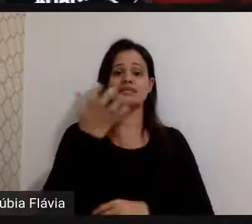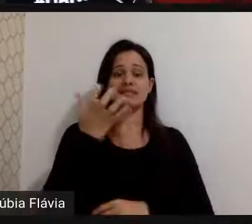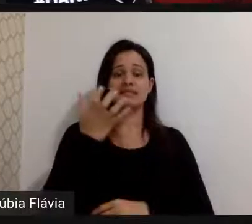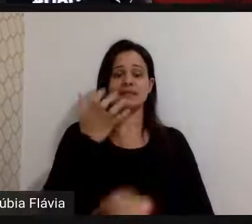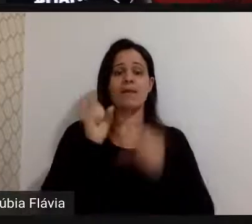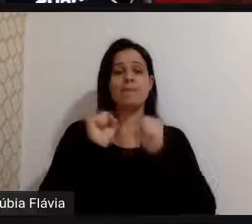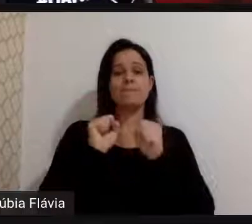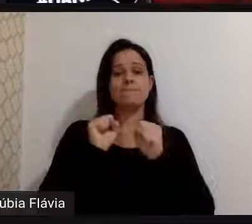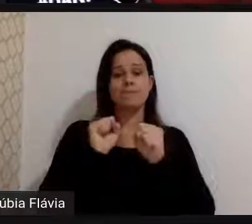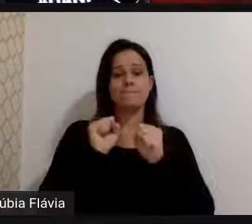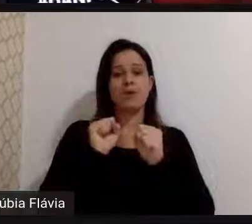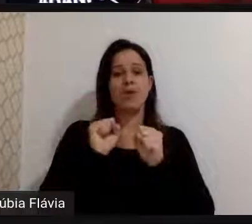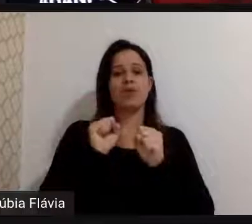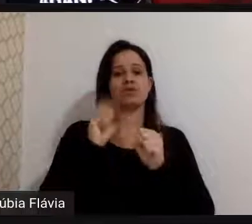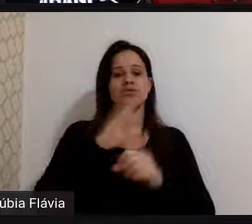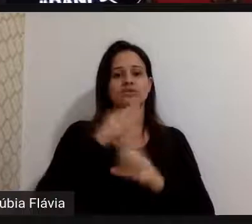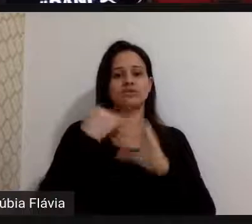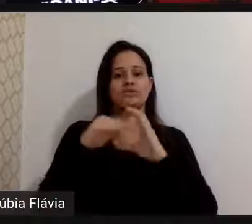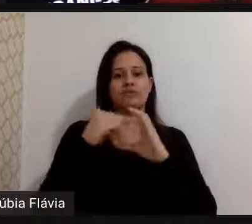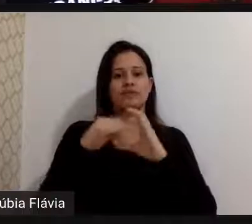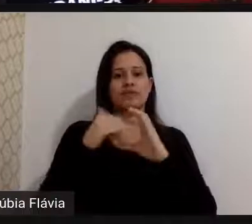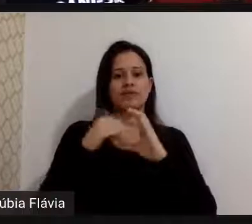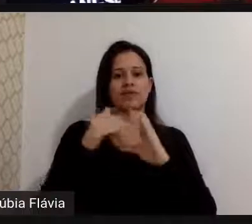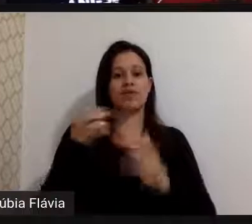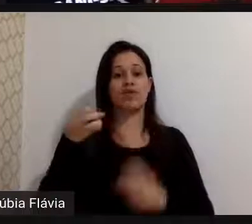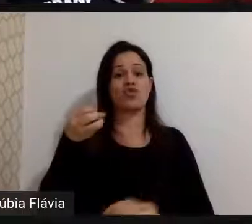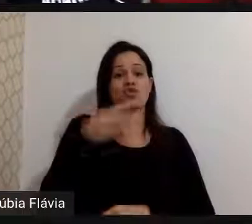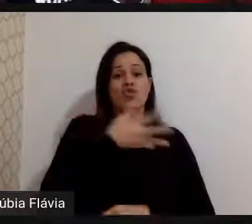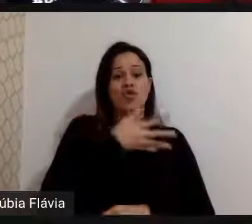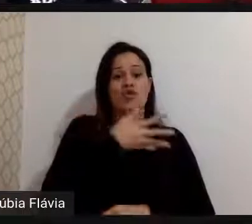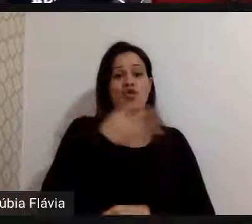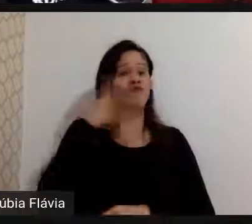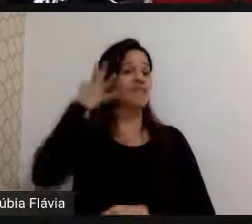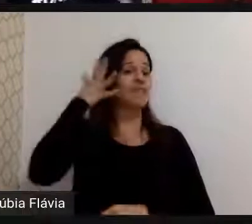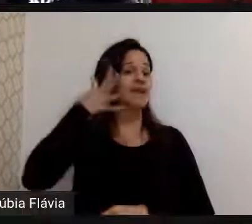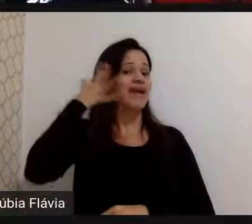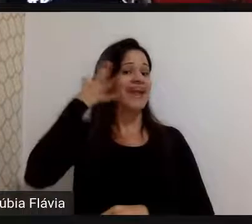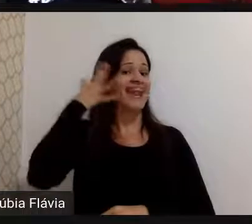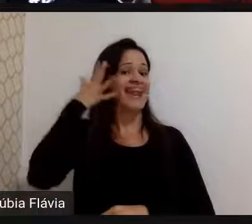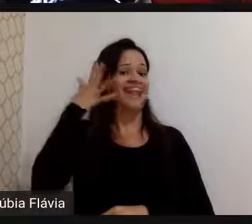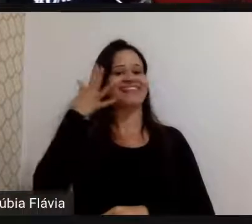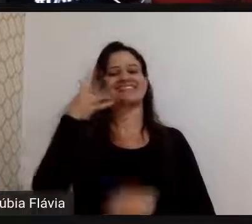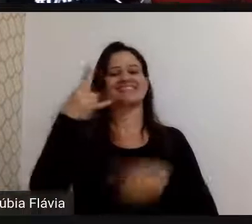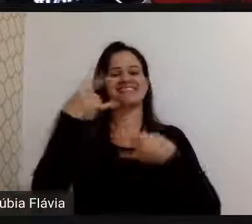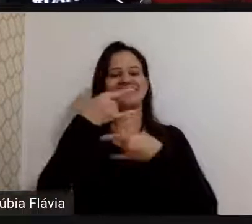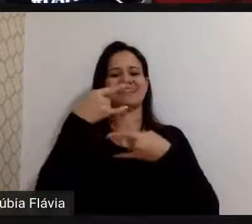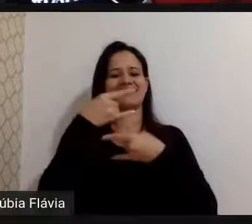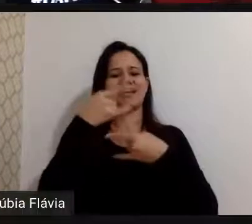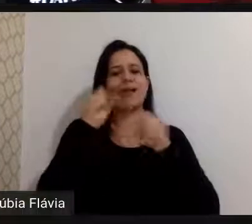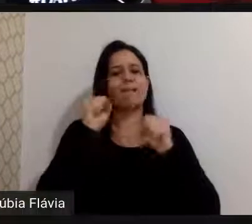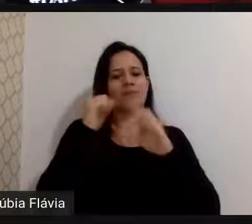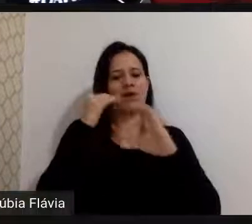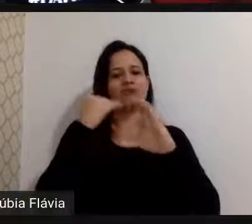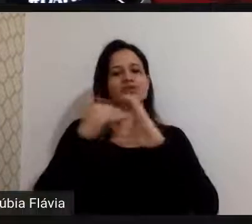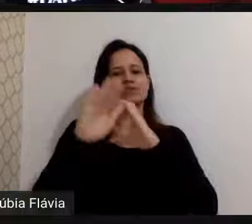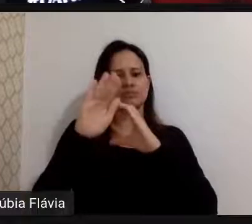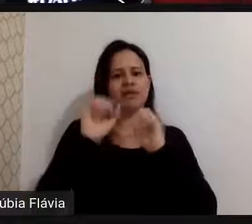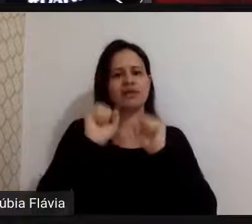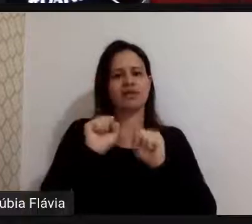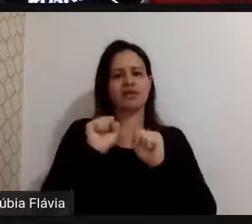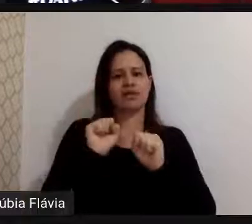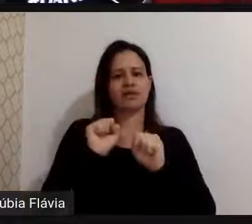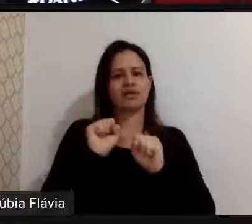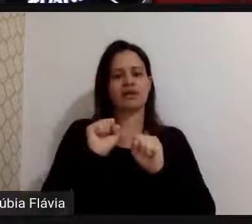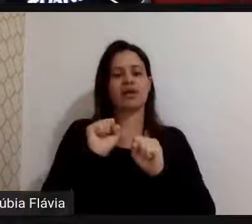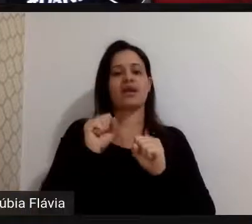gente, estamos com esse formato novo agora de palestras, né? Só mandar um e-mail lá para a gente. Minhas